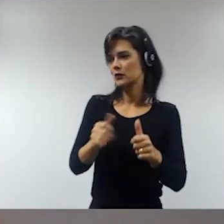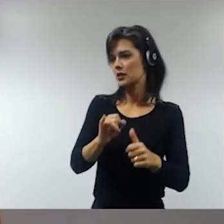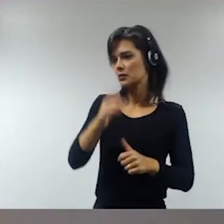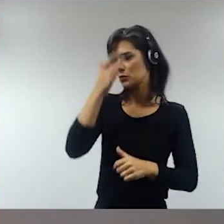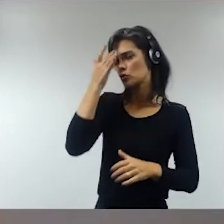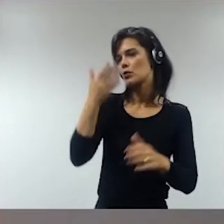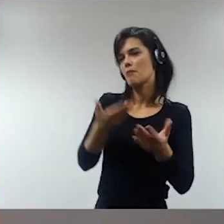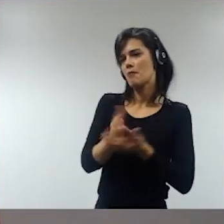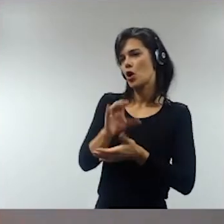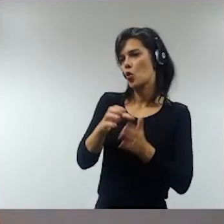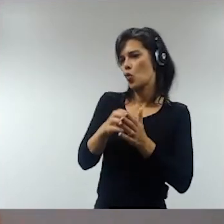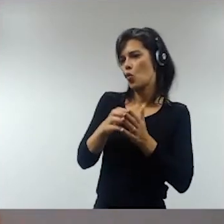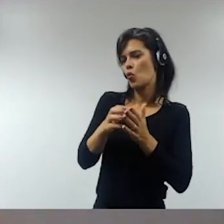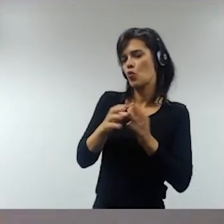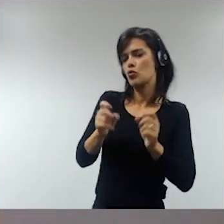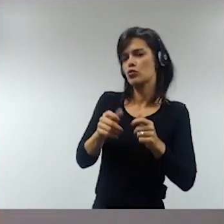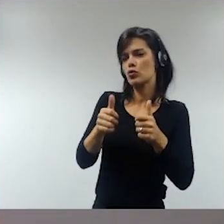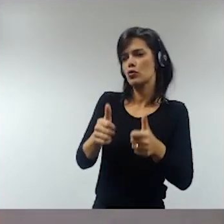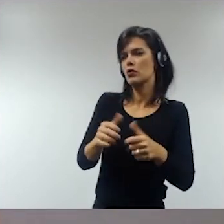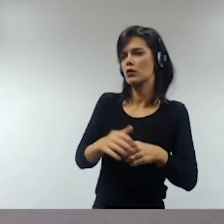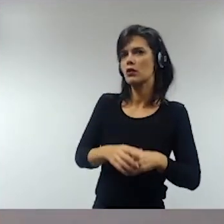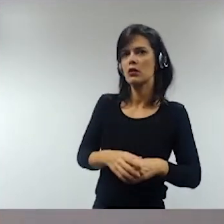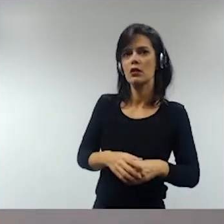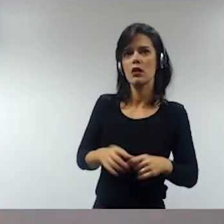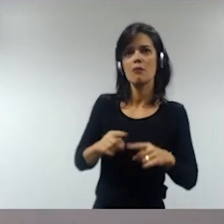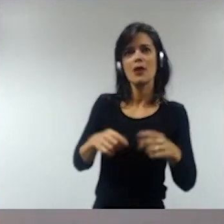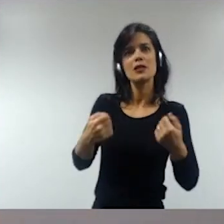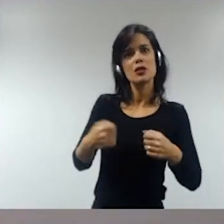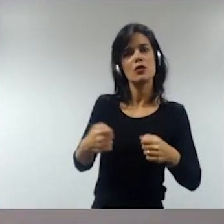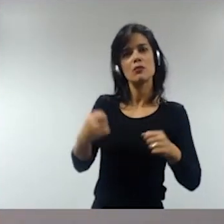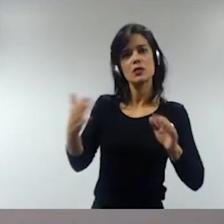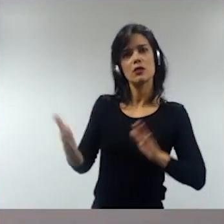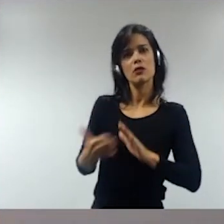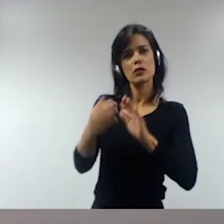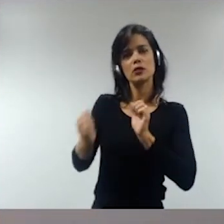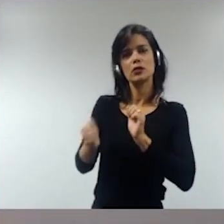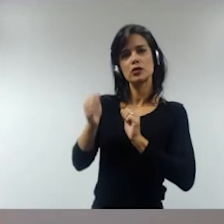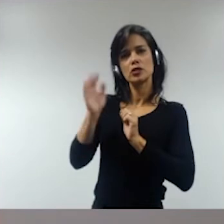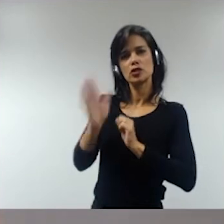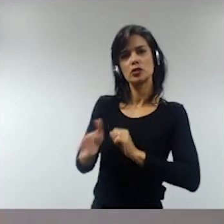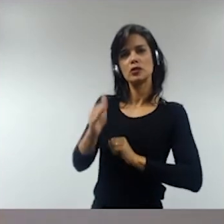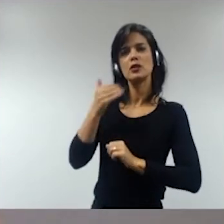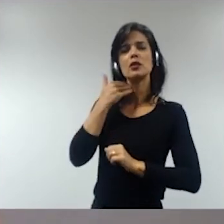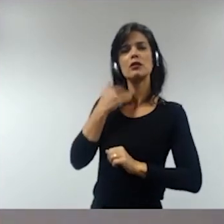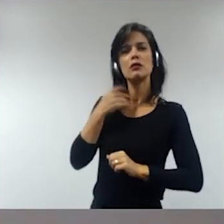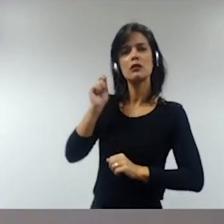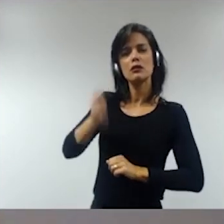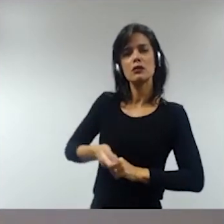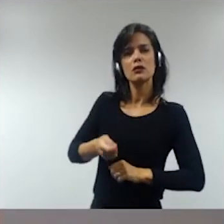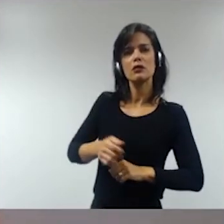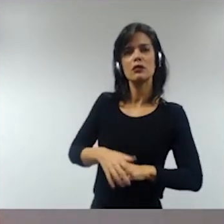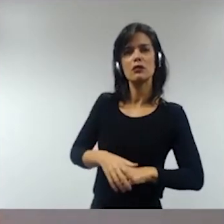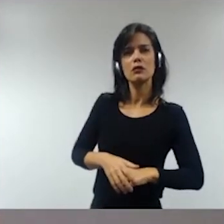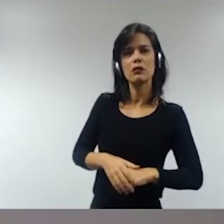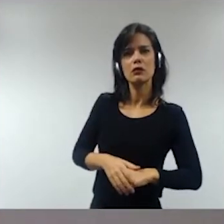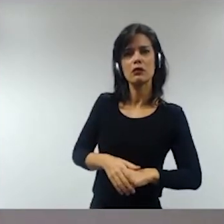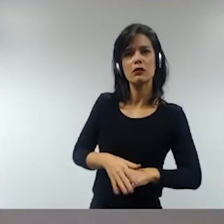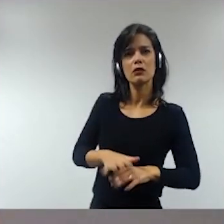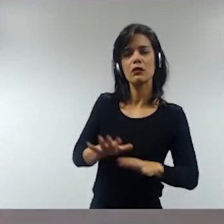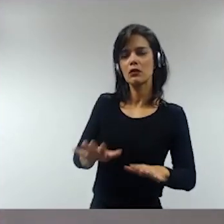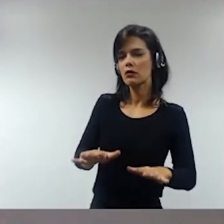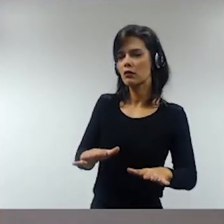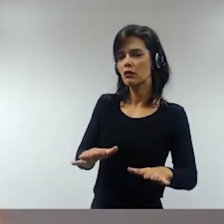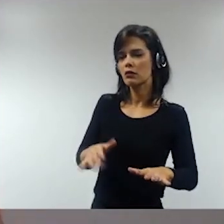concurso público, mas precisava despachar com o juiz, recebi um e-mail com recomendações para despachar com o